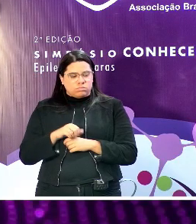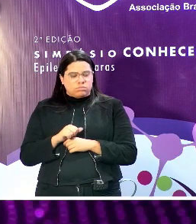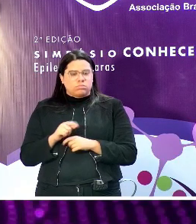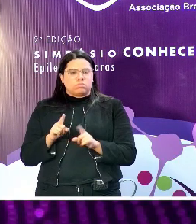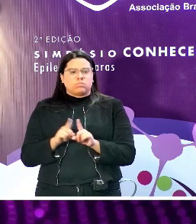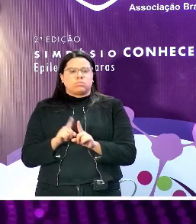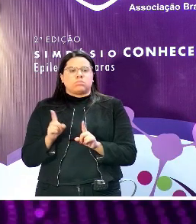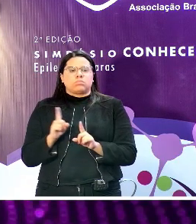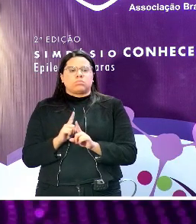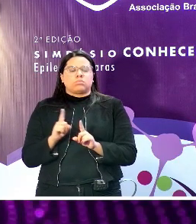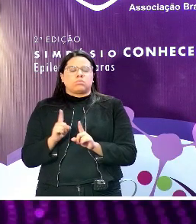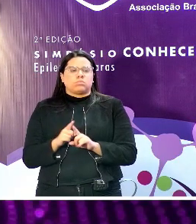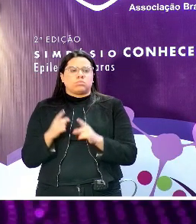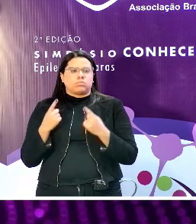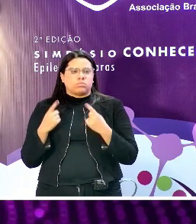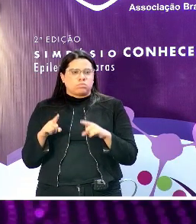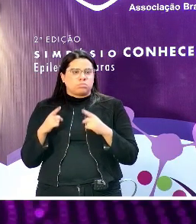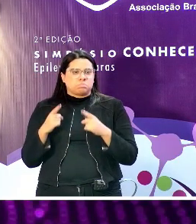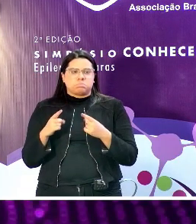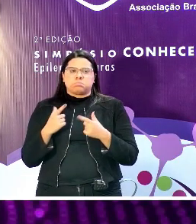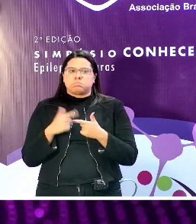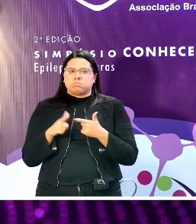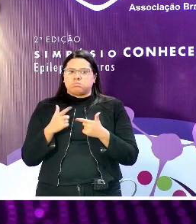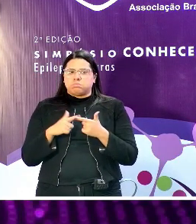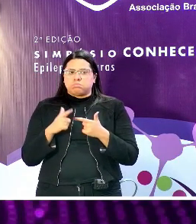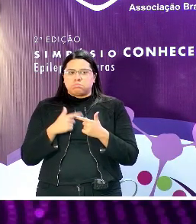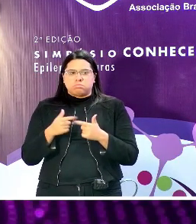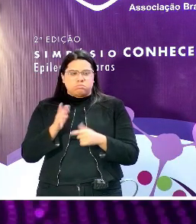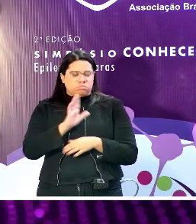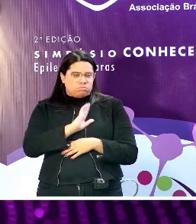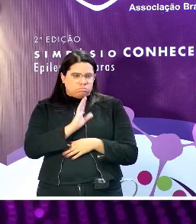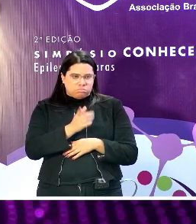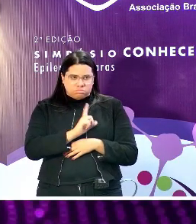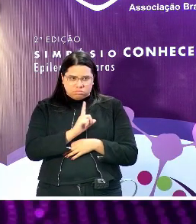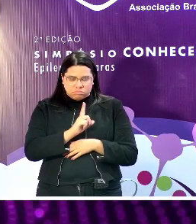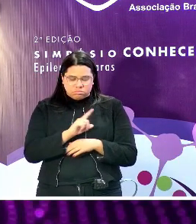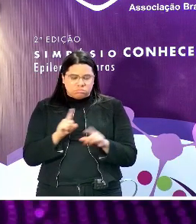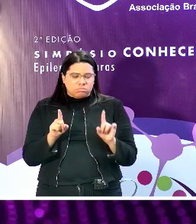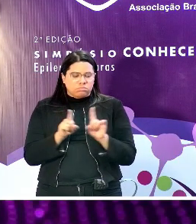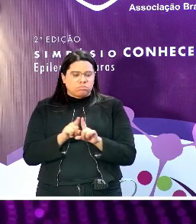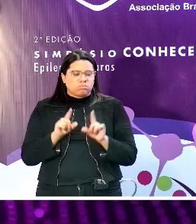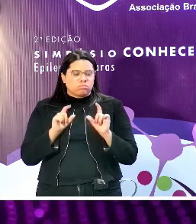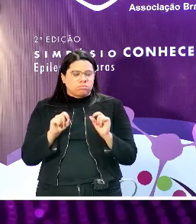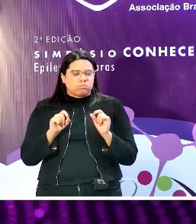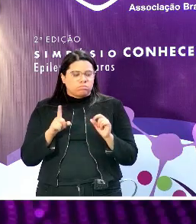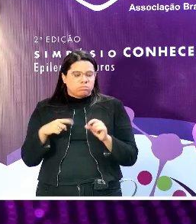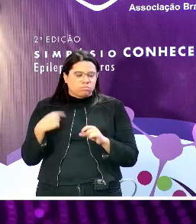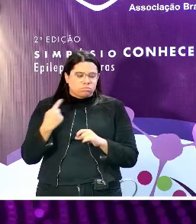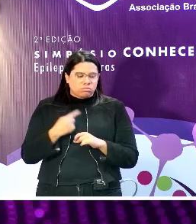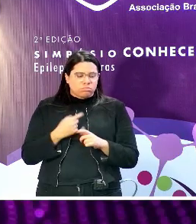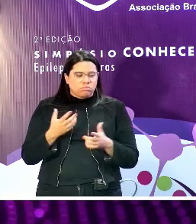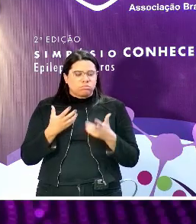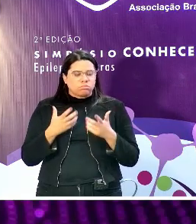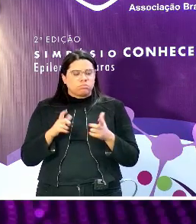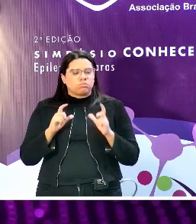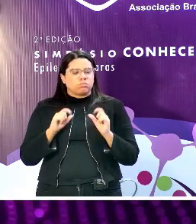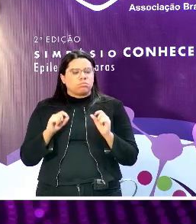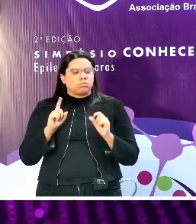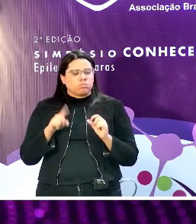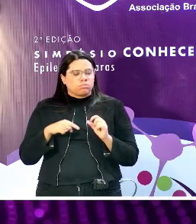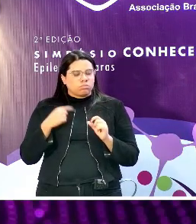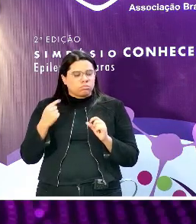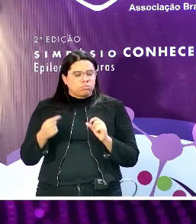efeitos cardiovasculares, né, nenhuma alteração cardíaca, e a gente está considerando aí um candidato promissor